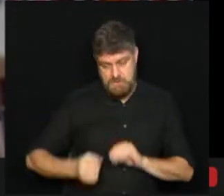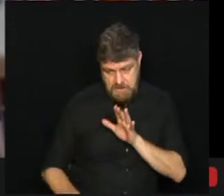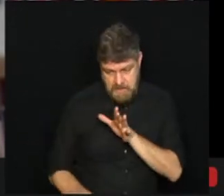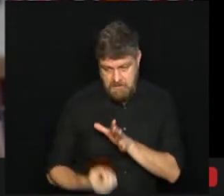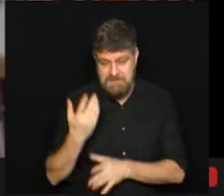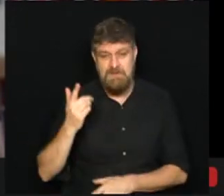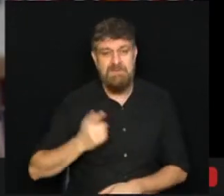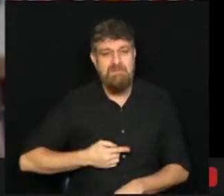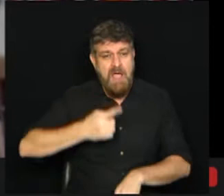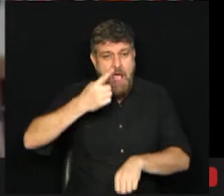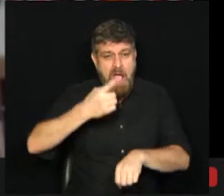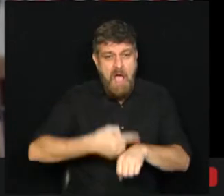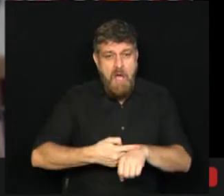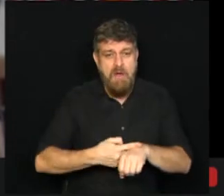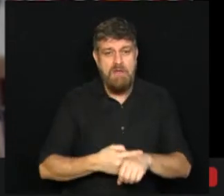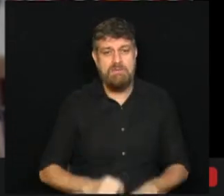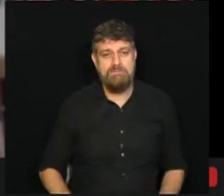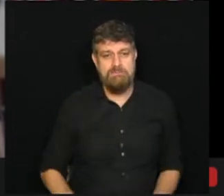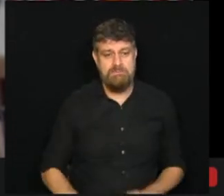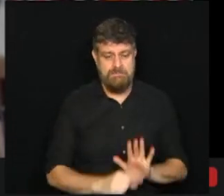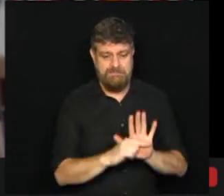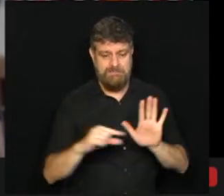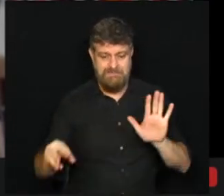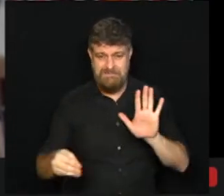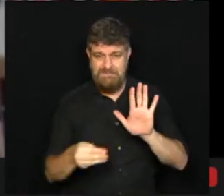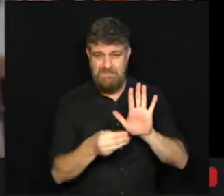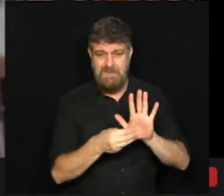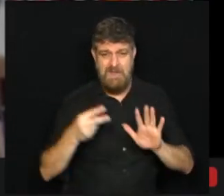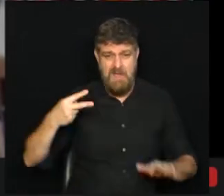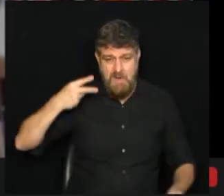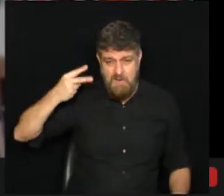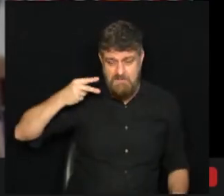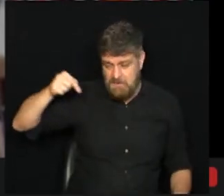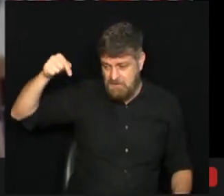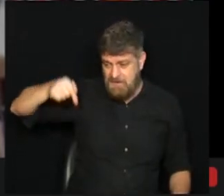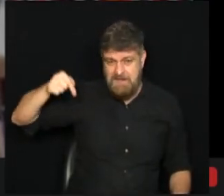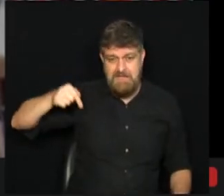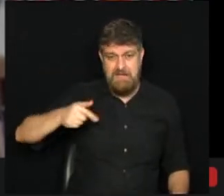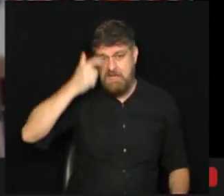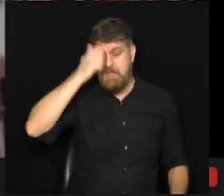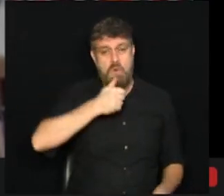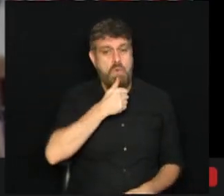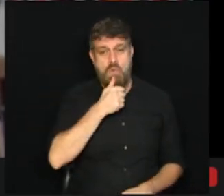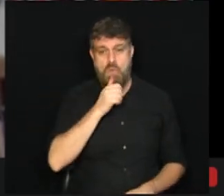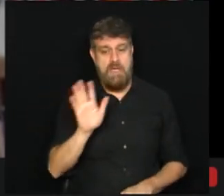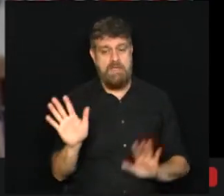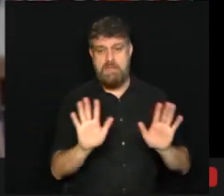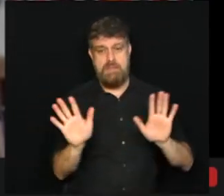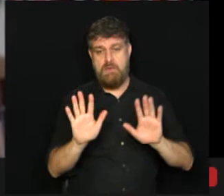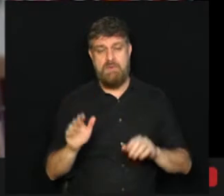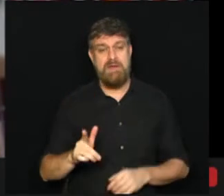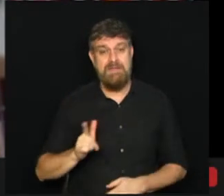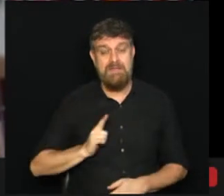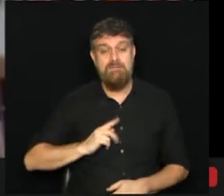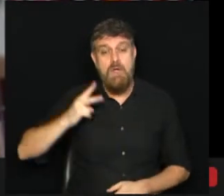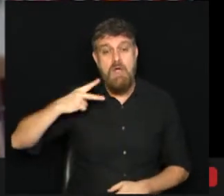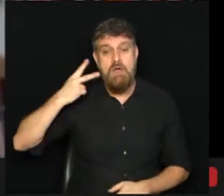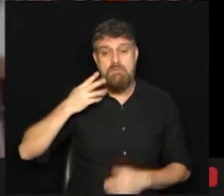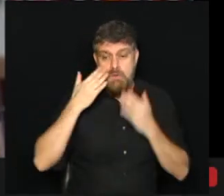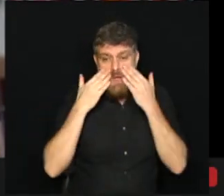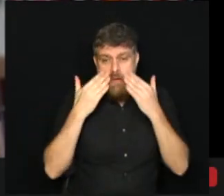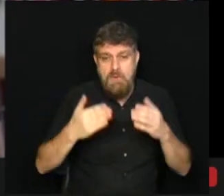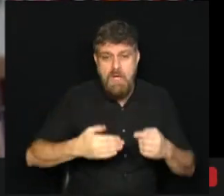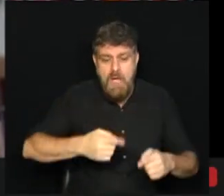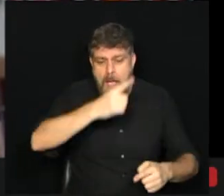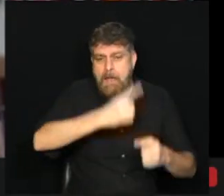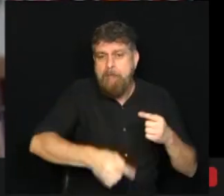momento foi a emenda da opressão, que foi apresentada por um vereador dessa casa, eu não era vereadora ainda, foi apresentado que proibia o debate